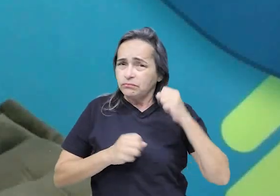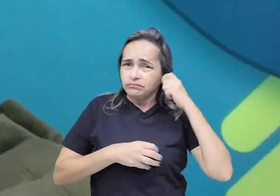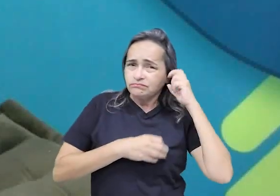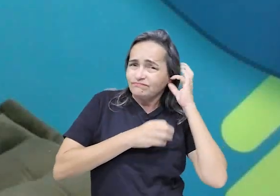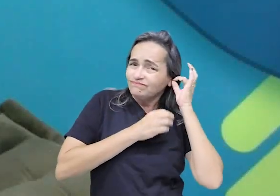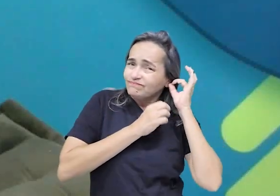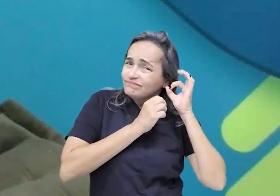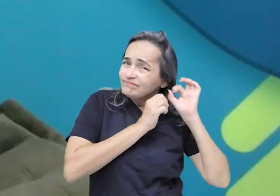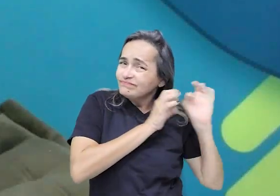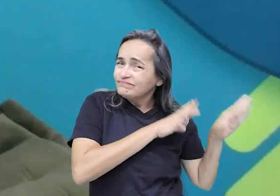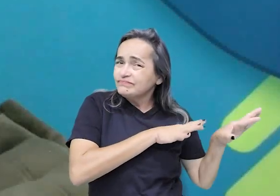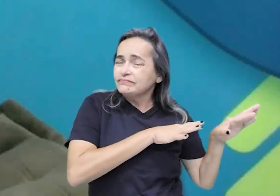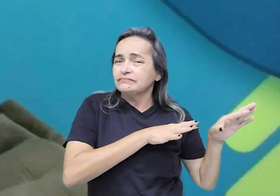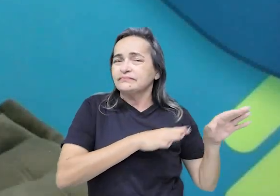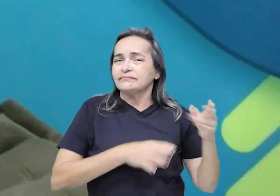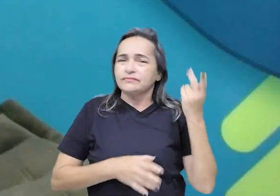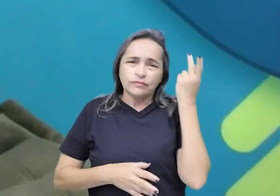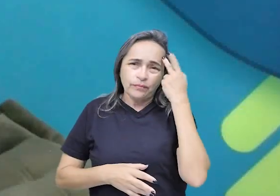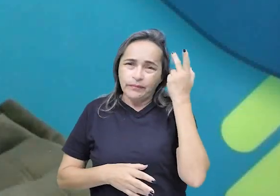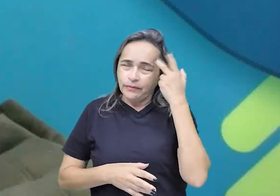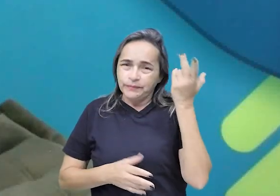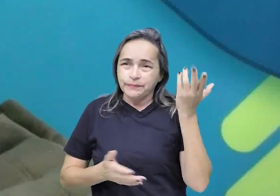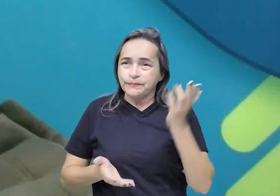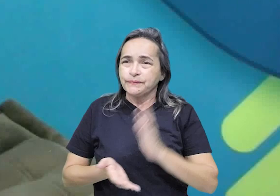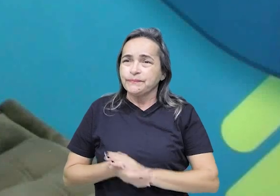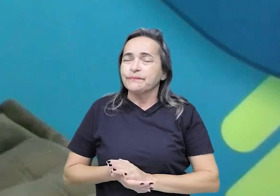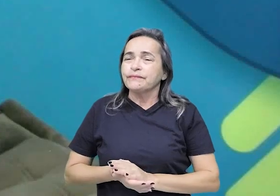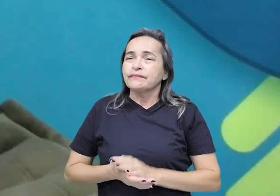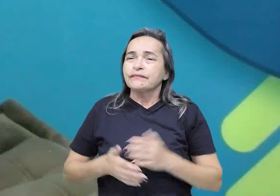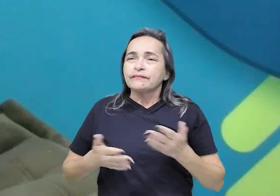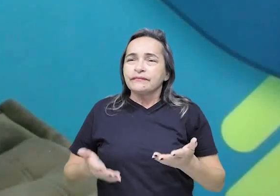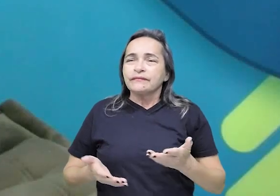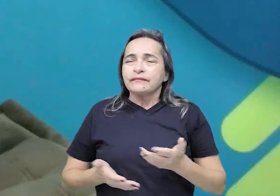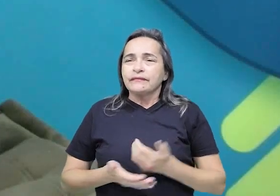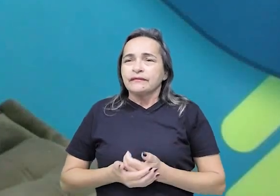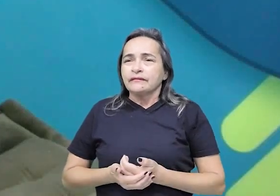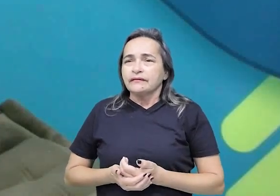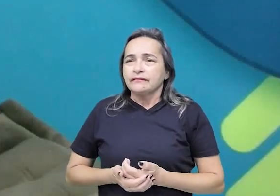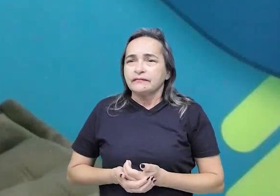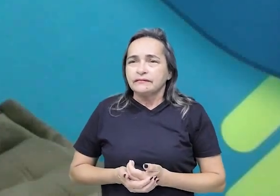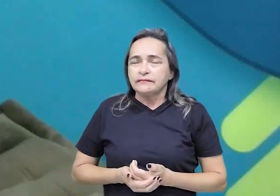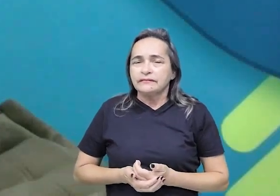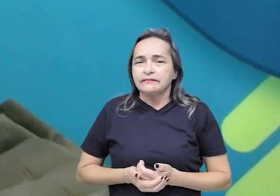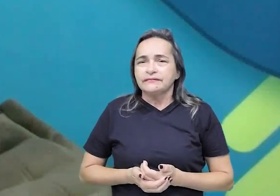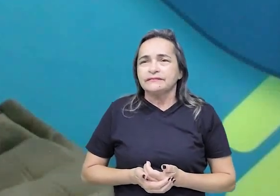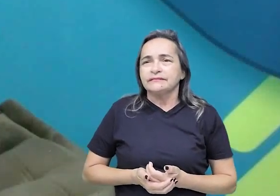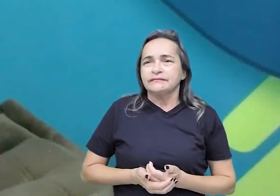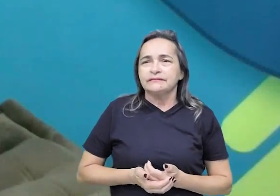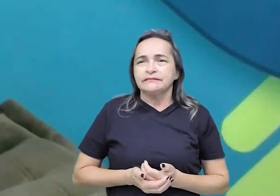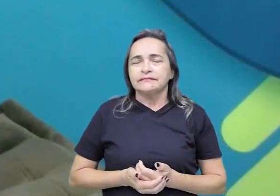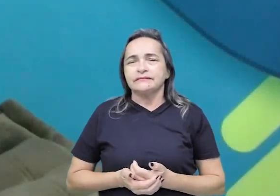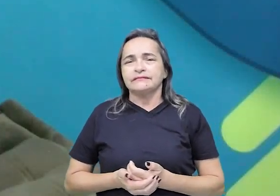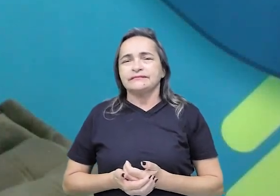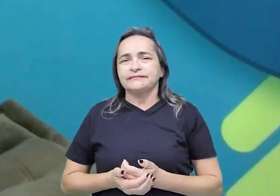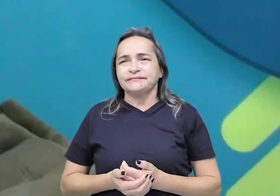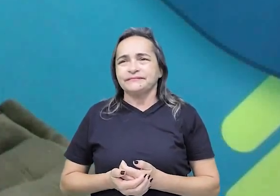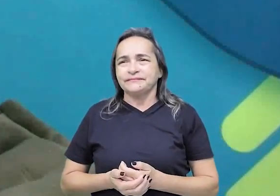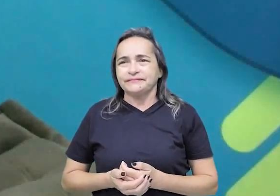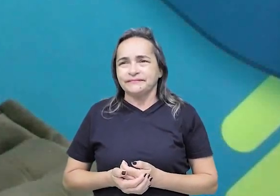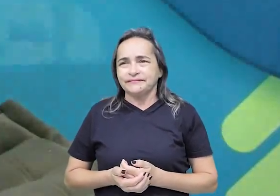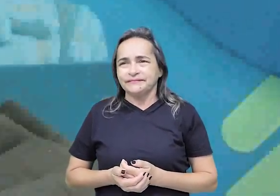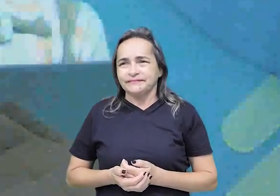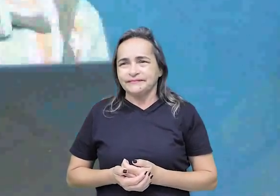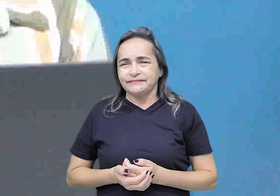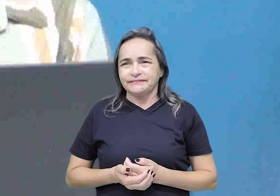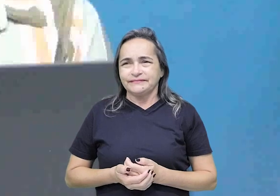o organismo, ele se acostuma até com isso, ele se acostuma até e não começa mais a botar para fora, porque você vai lá e tira, né?